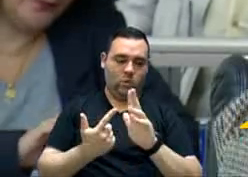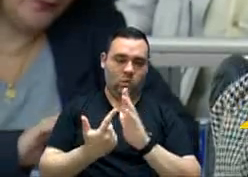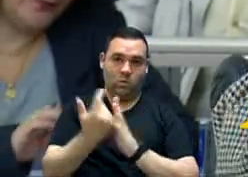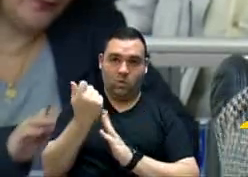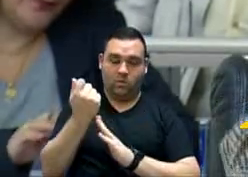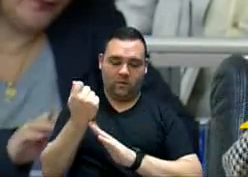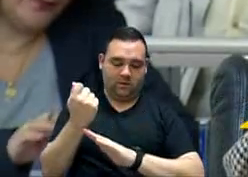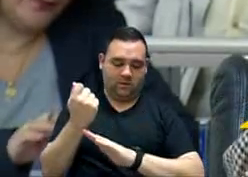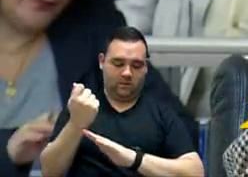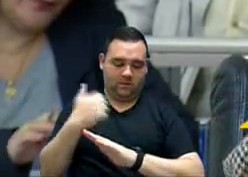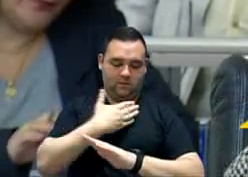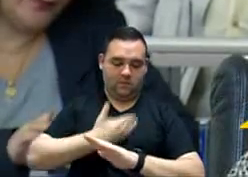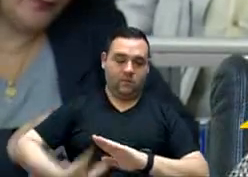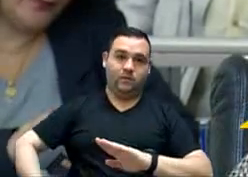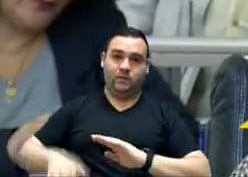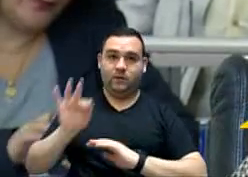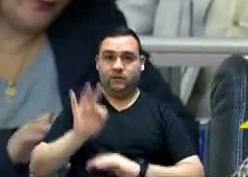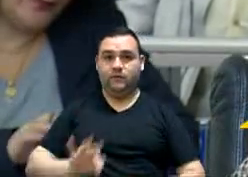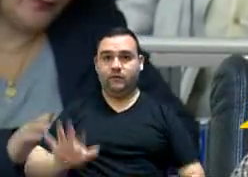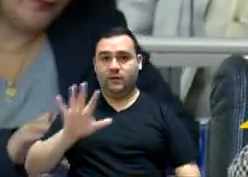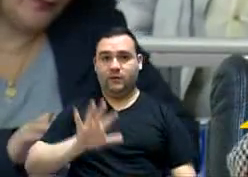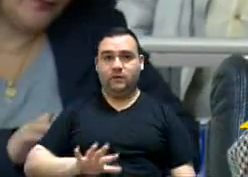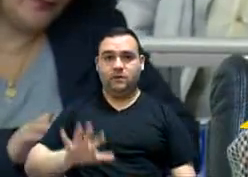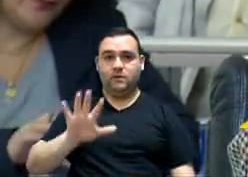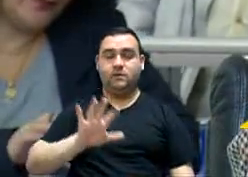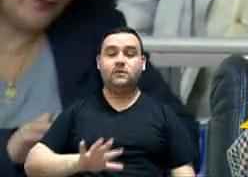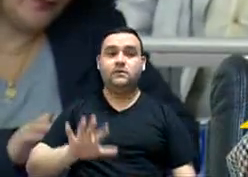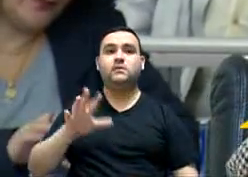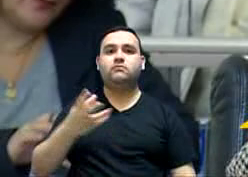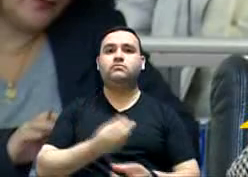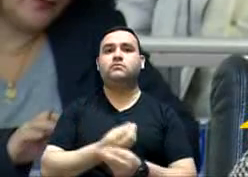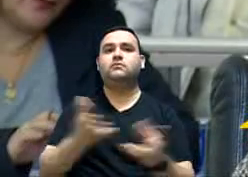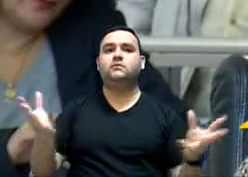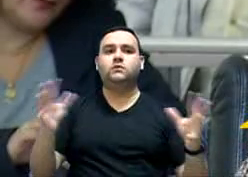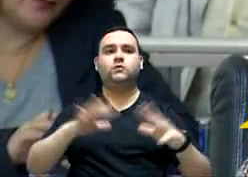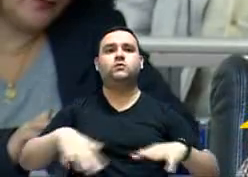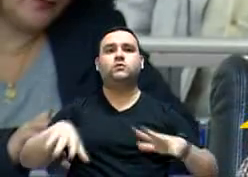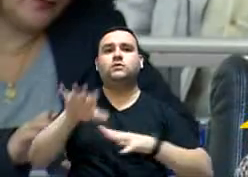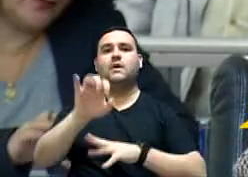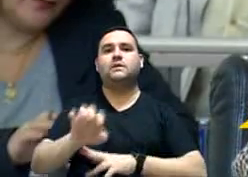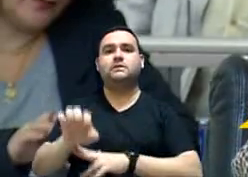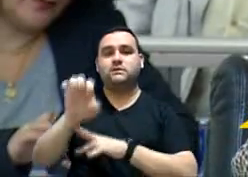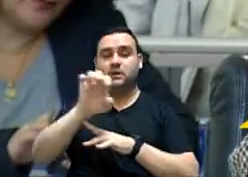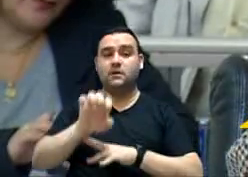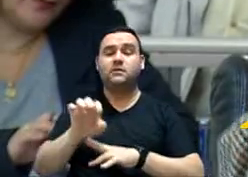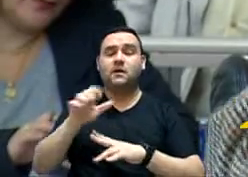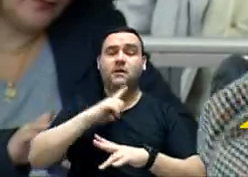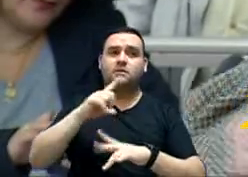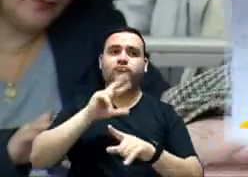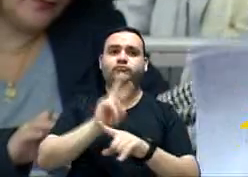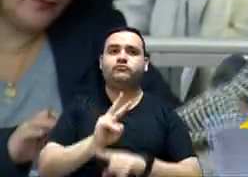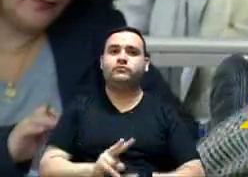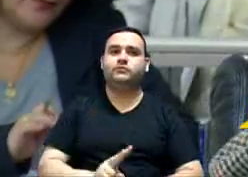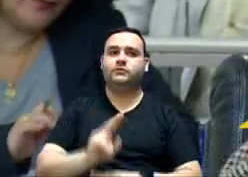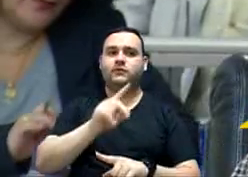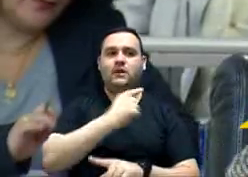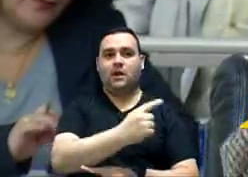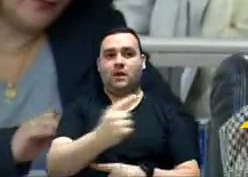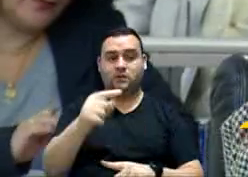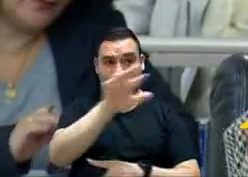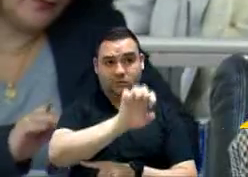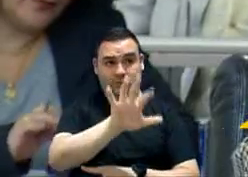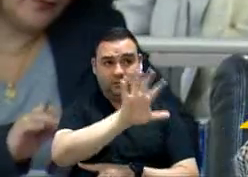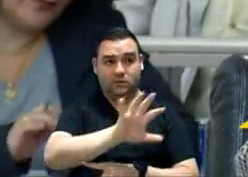comprada pelo governo federal... distribuído para os estados, que tem um controle de cada